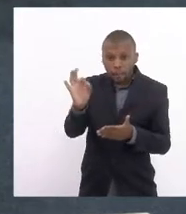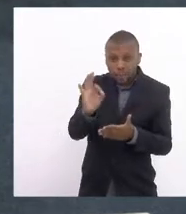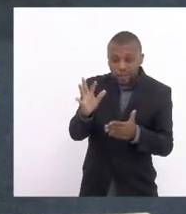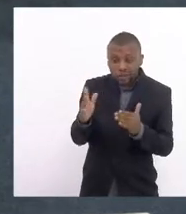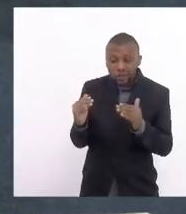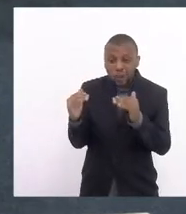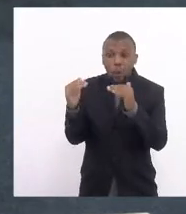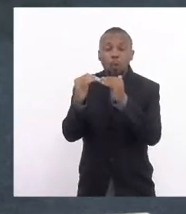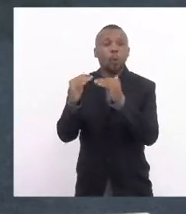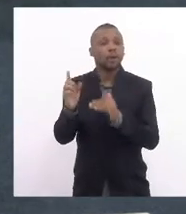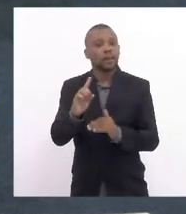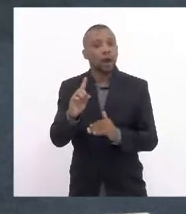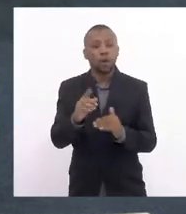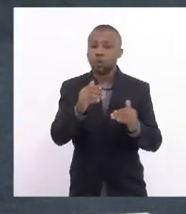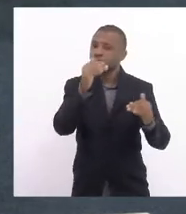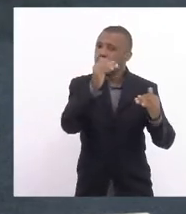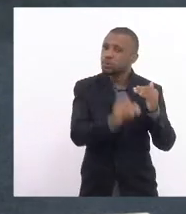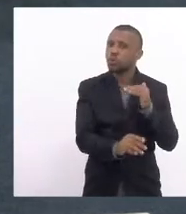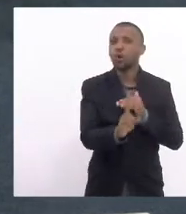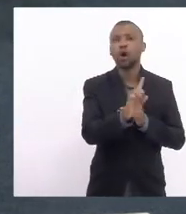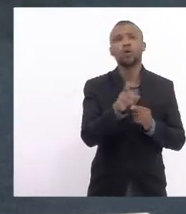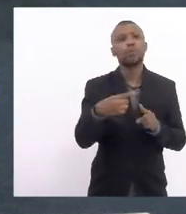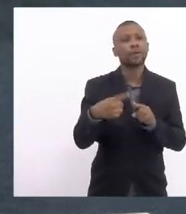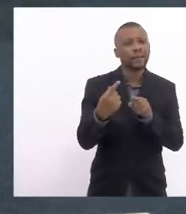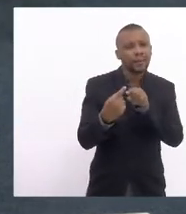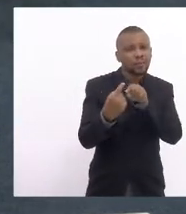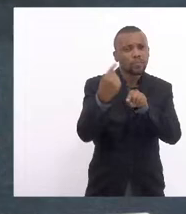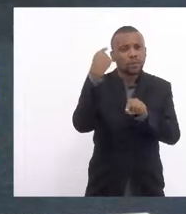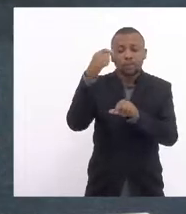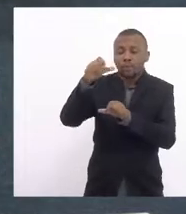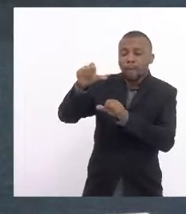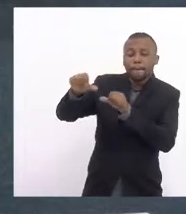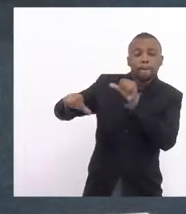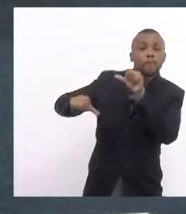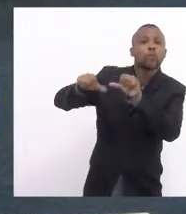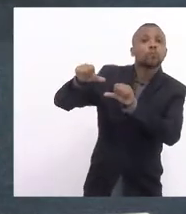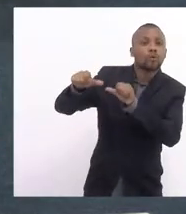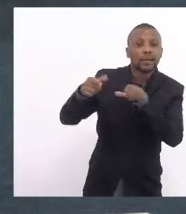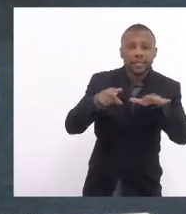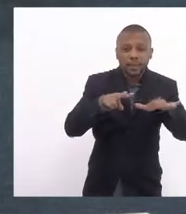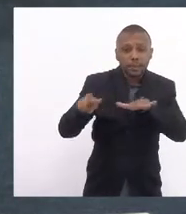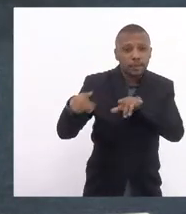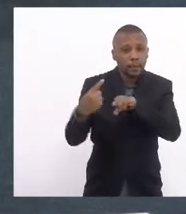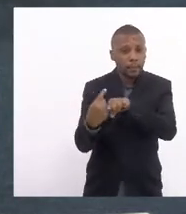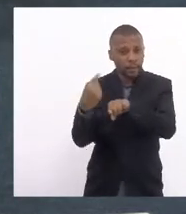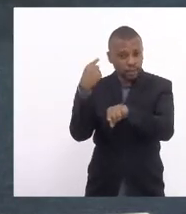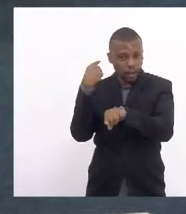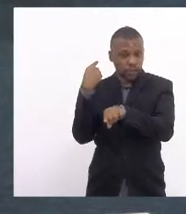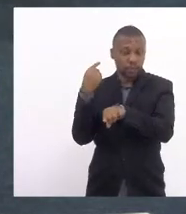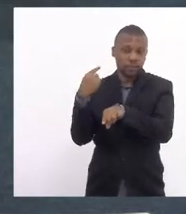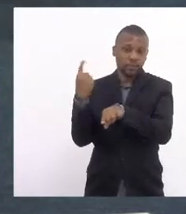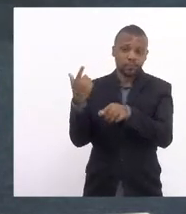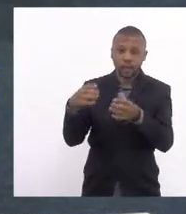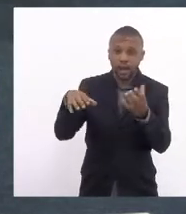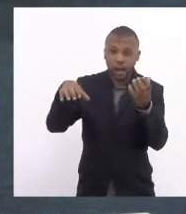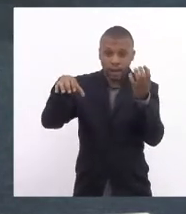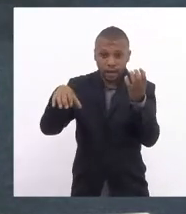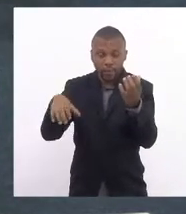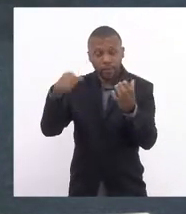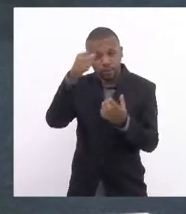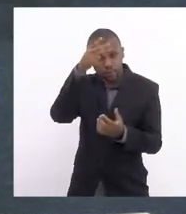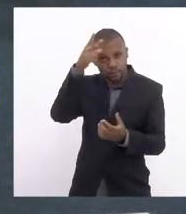discordo 100% desse projeto, uma vez que houve um destombamento na semana passada, retrasada, por parte da Câmara Municipal de São